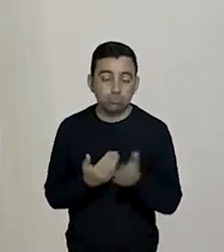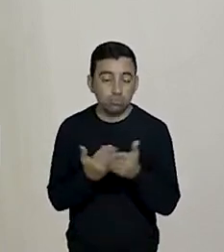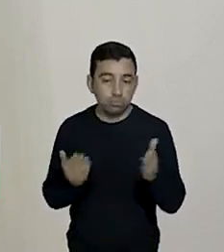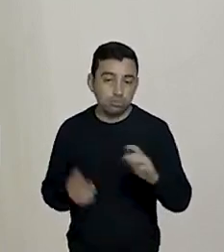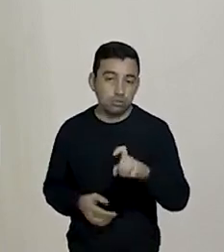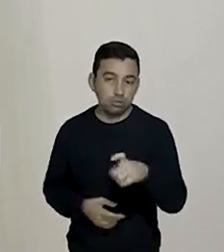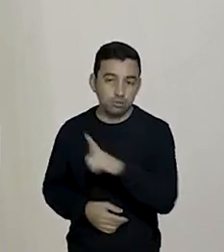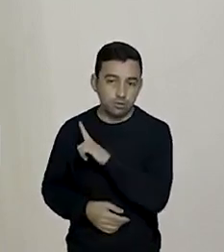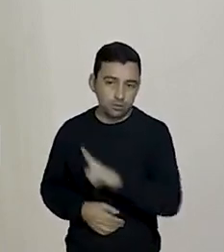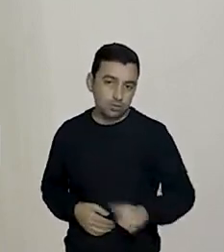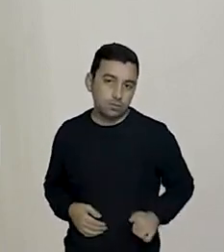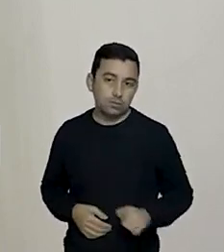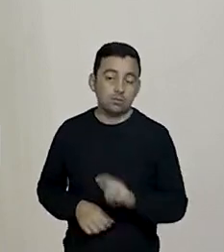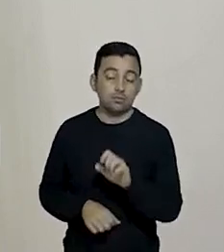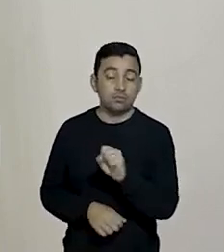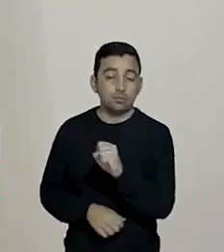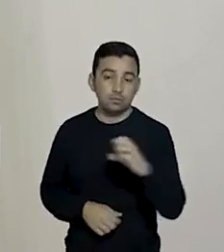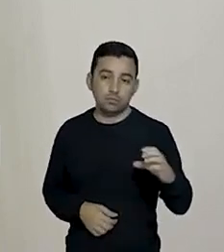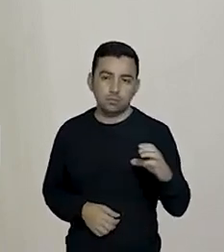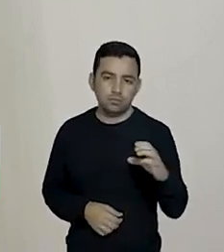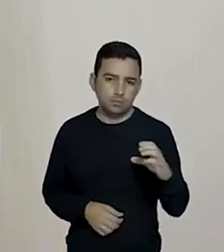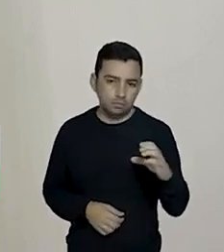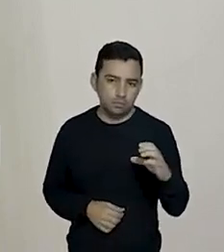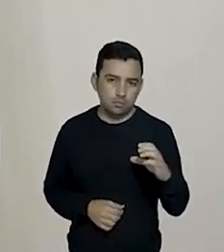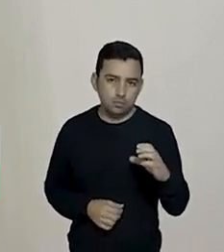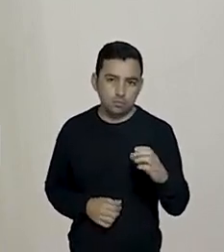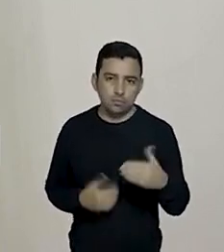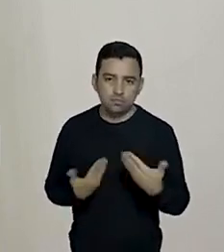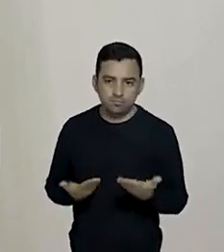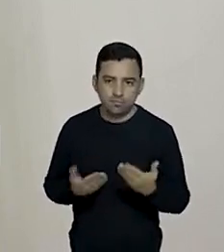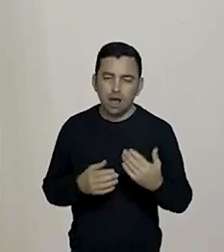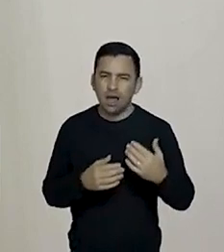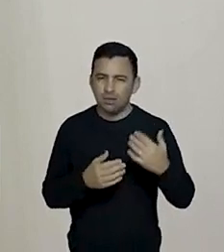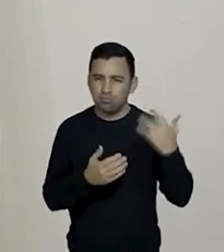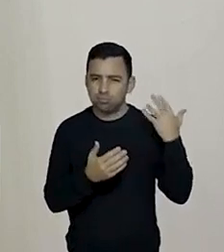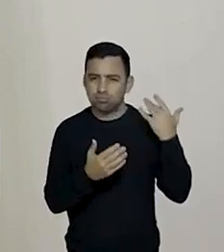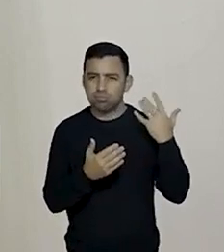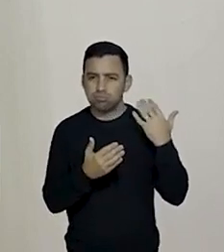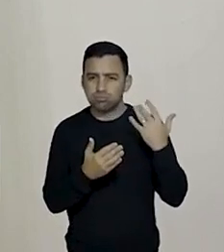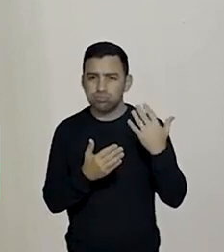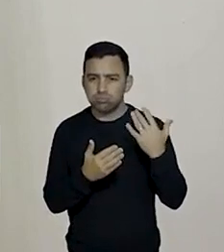ex-governadores em Santa Catarina a retroatividade